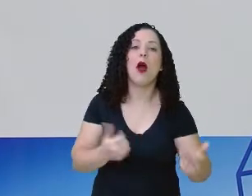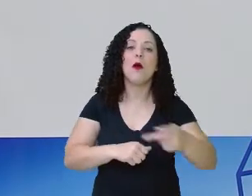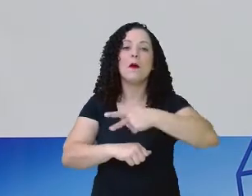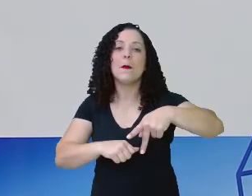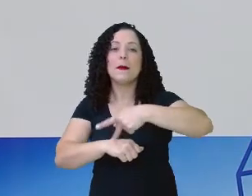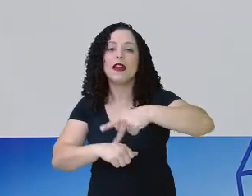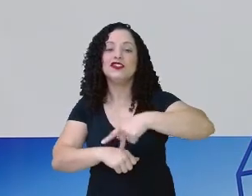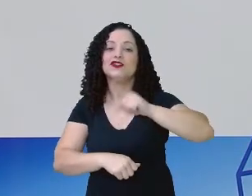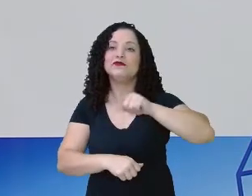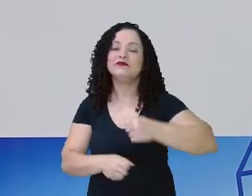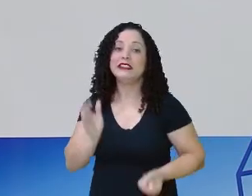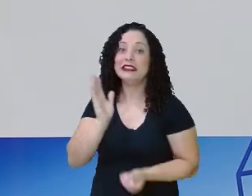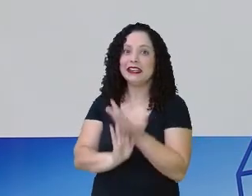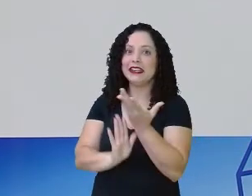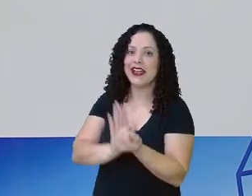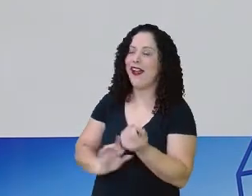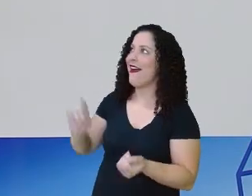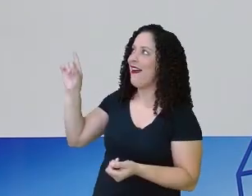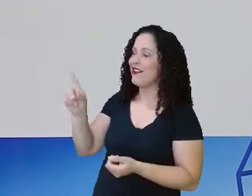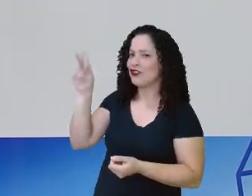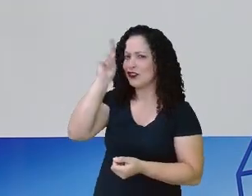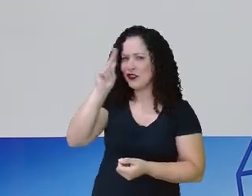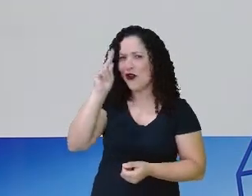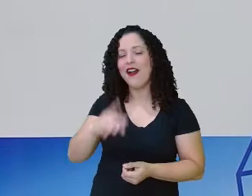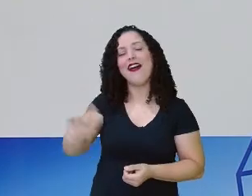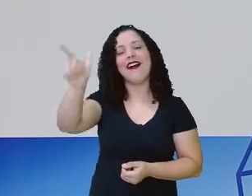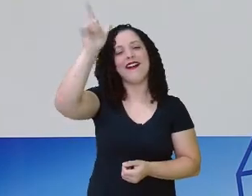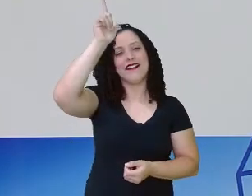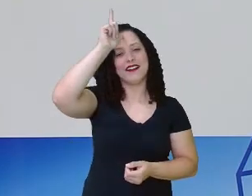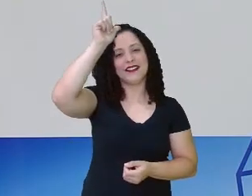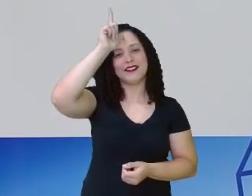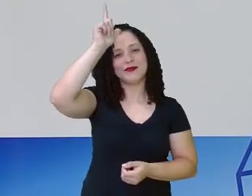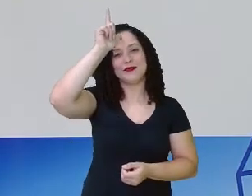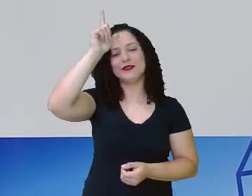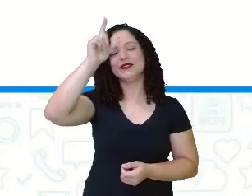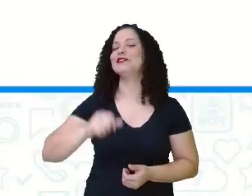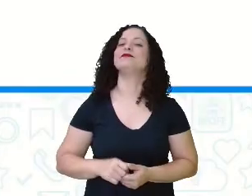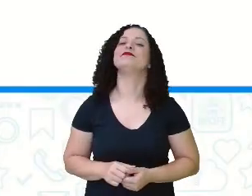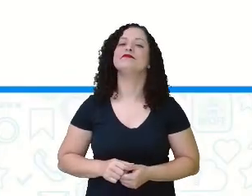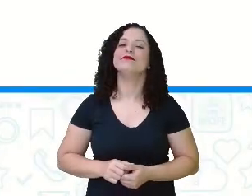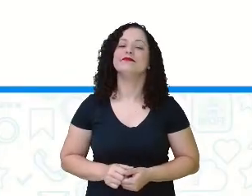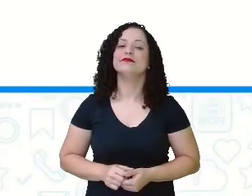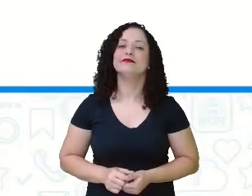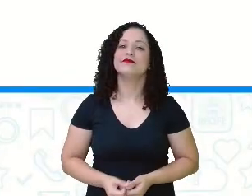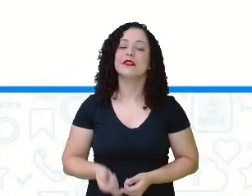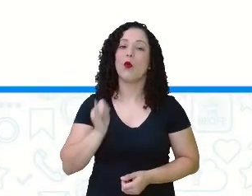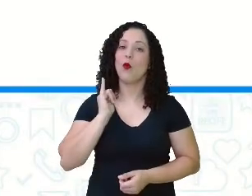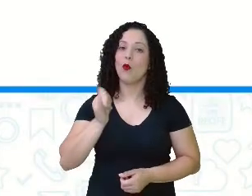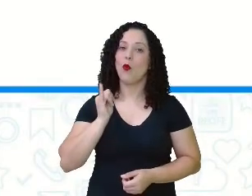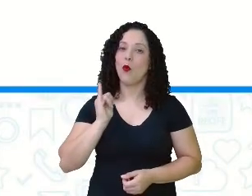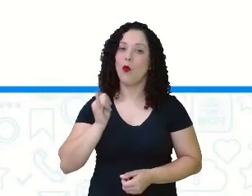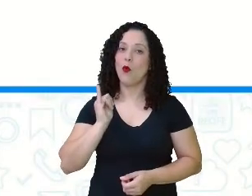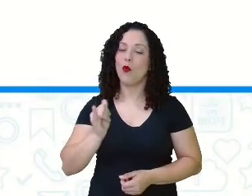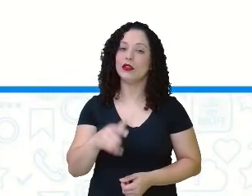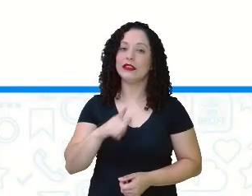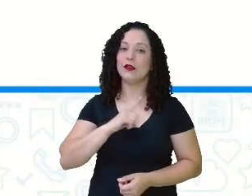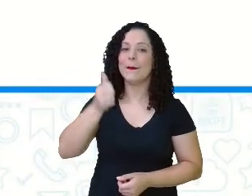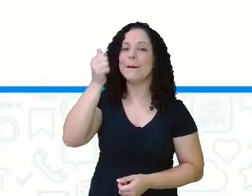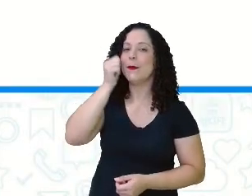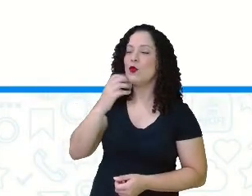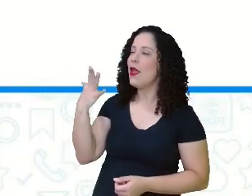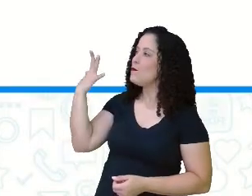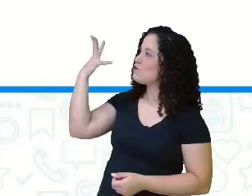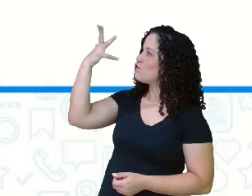não assiste às nossas aulas vai saber que tem a origem na Alemanha. O conto relata a história de uma bela jovem cuja beleza